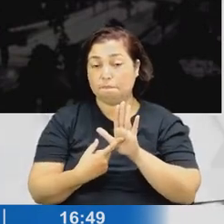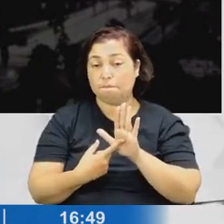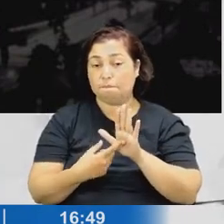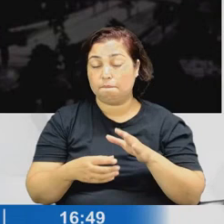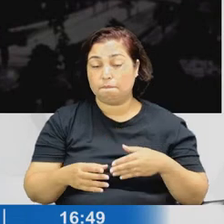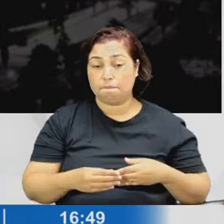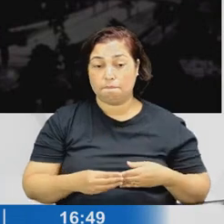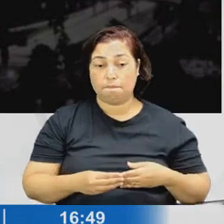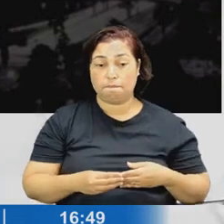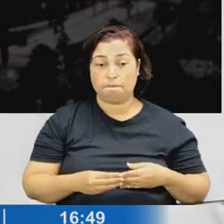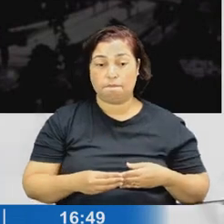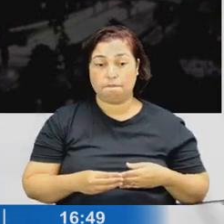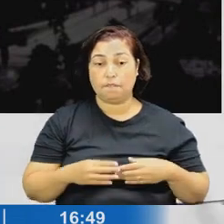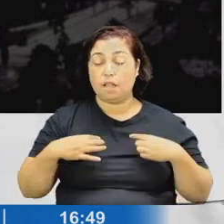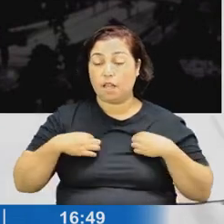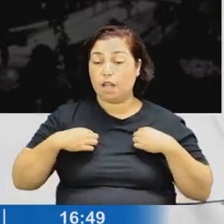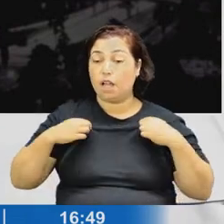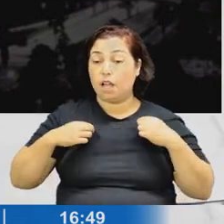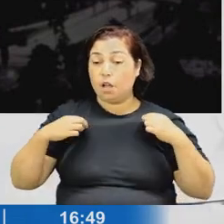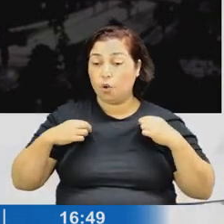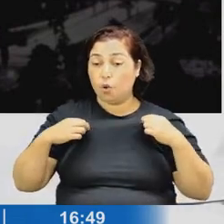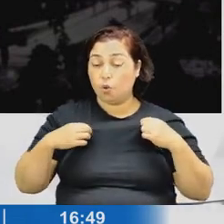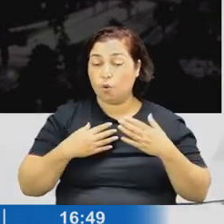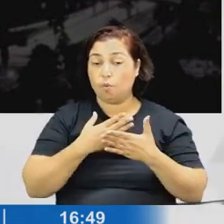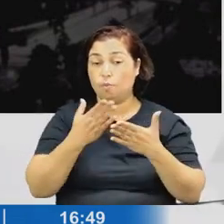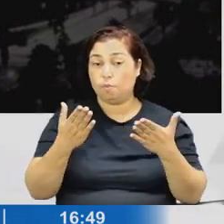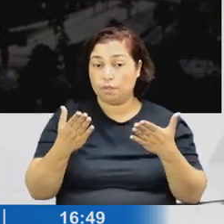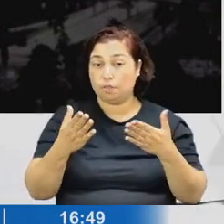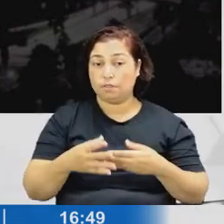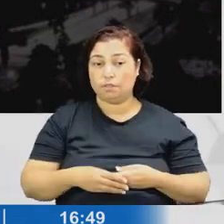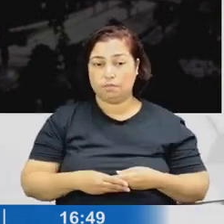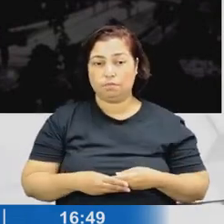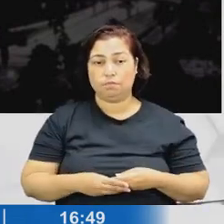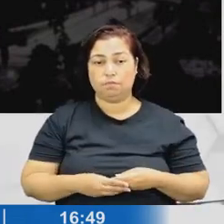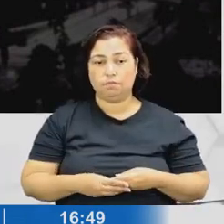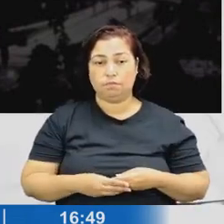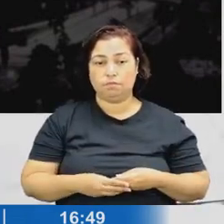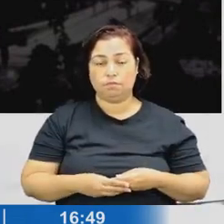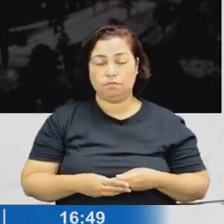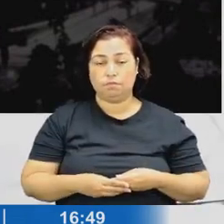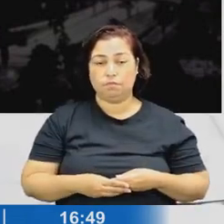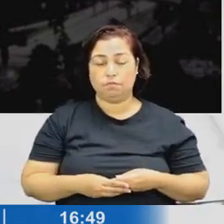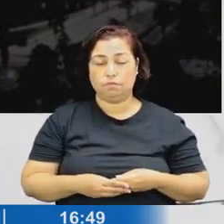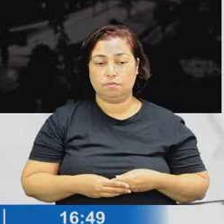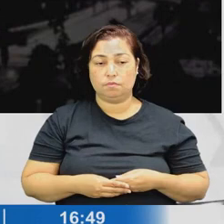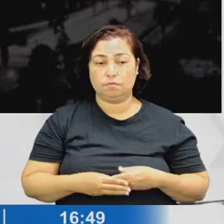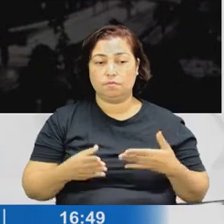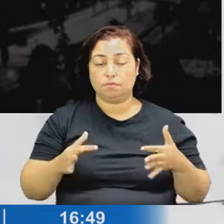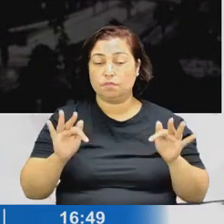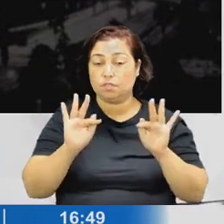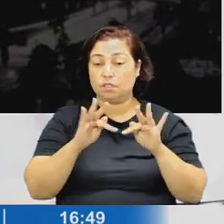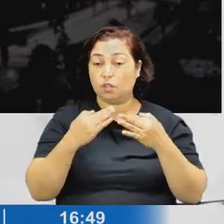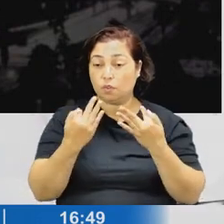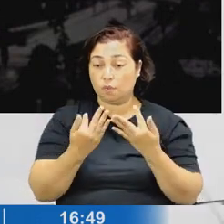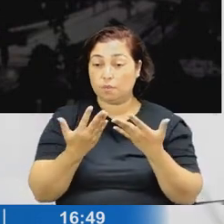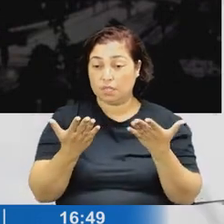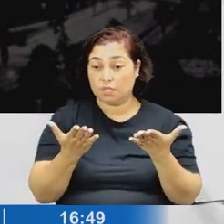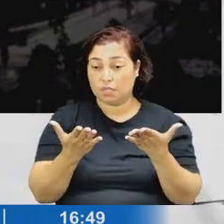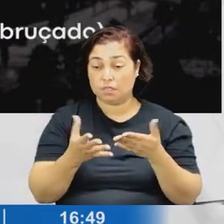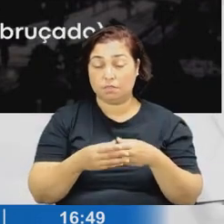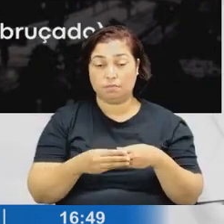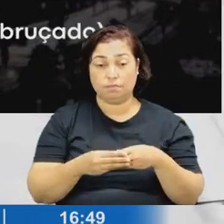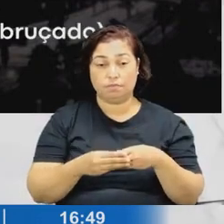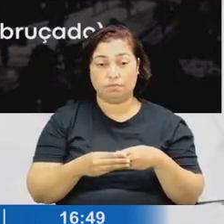roupa formal no formal é legal botar a família família né E aquele meio sentido sacrifício